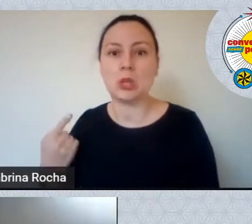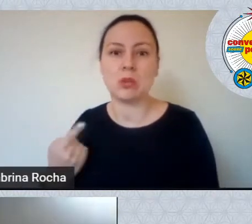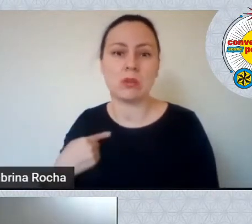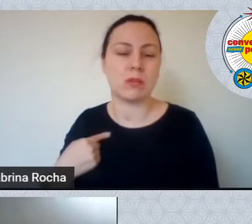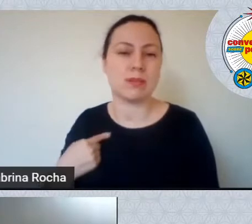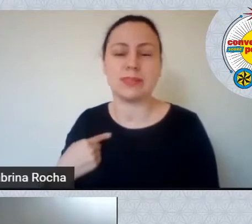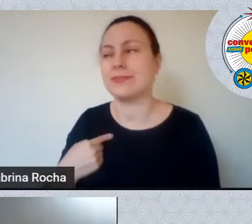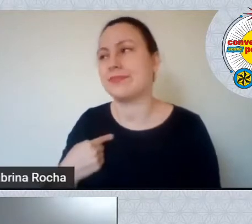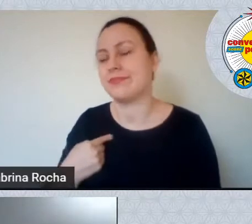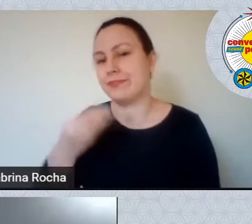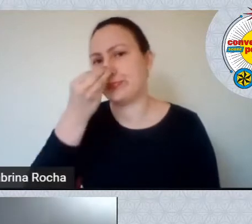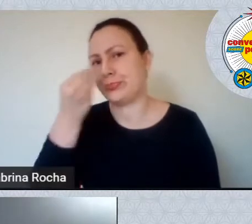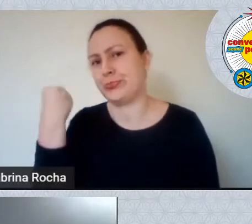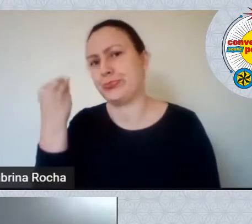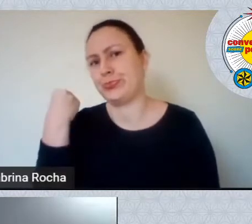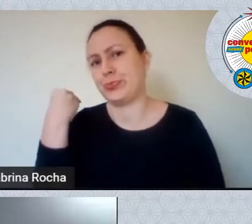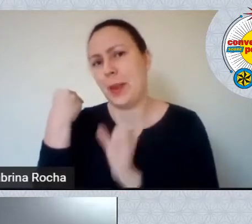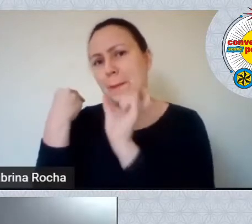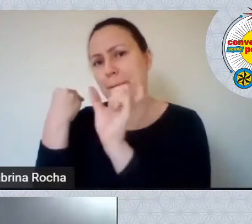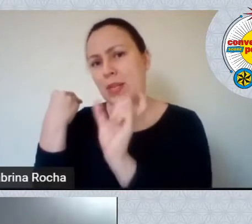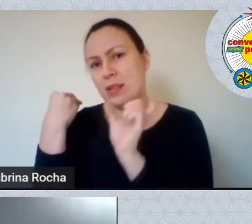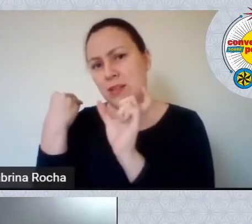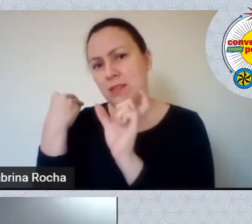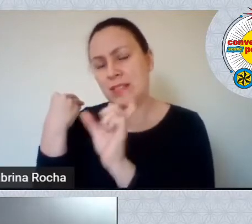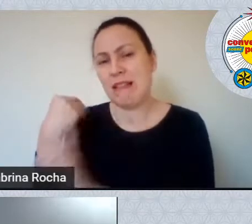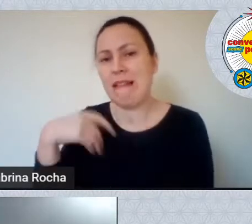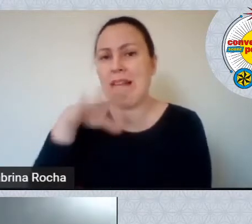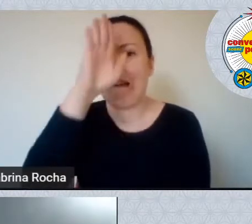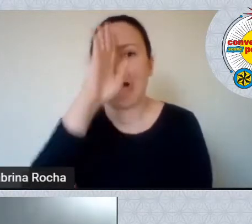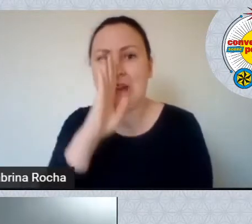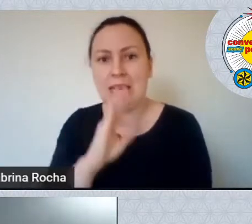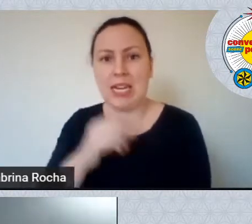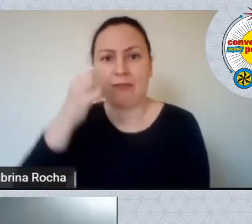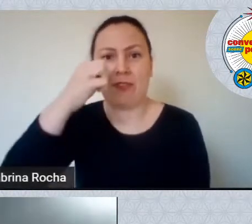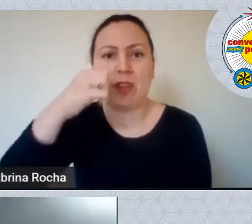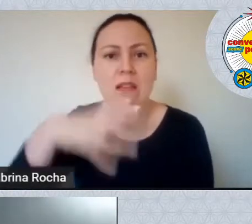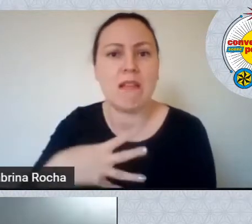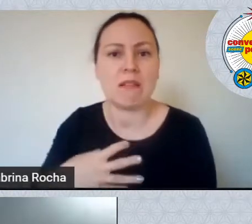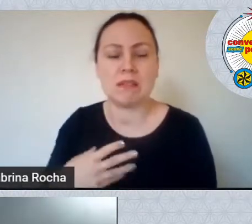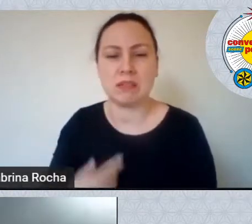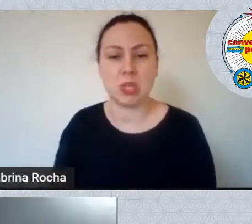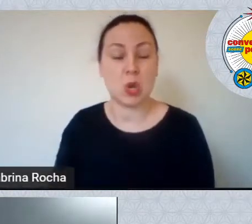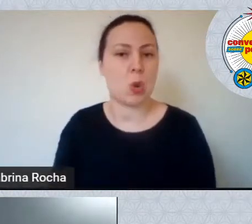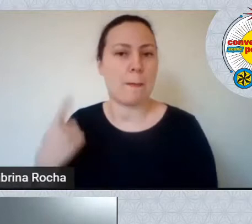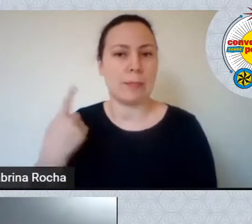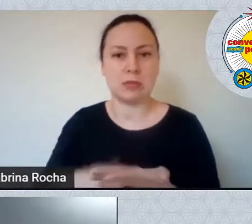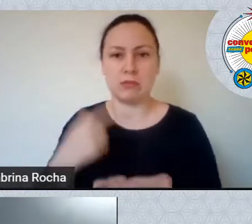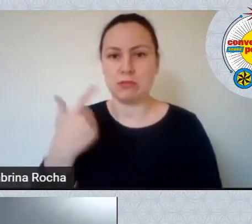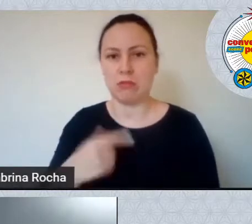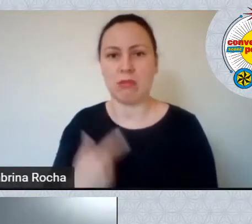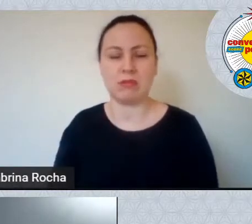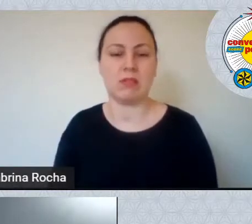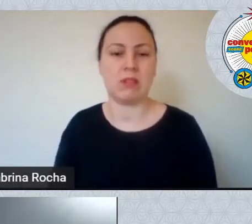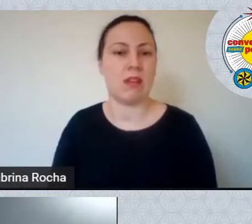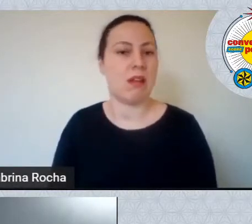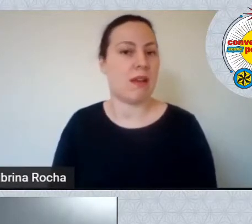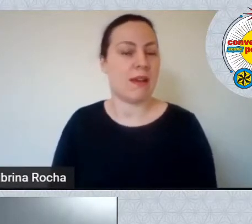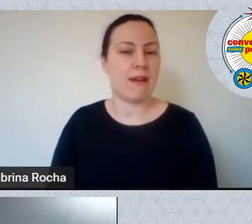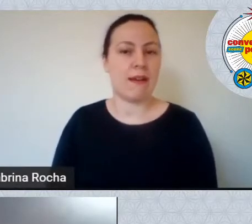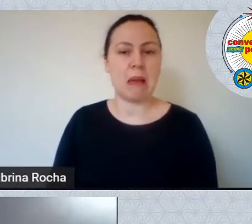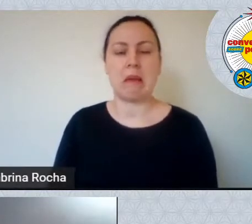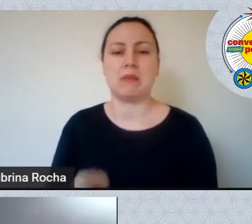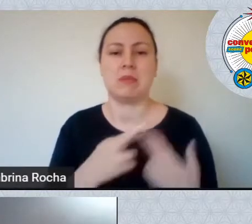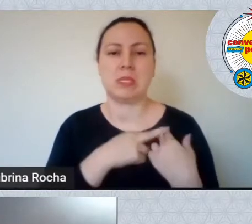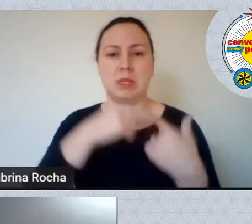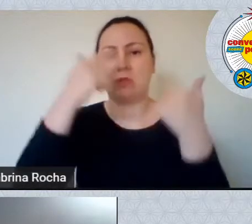Né? Palavra gratuita, agressiva, descomprometida, infiel, irresponsável,